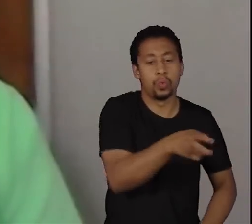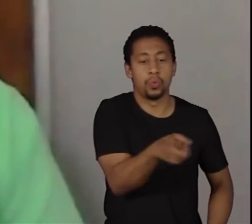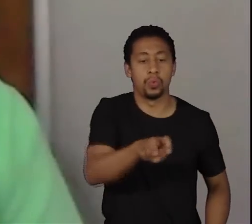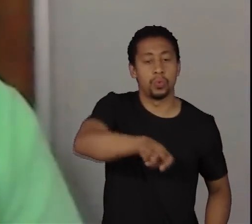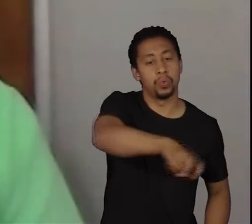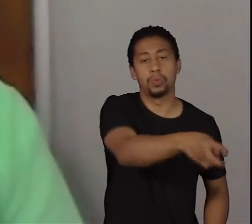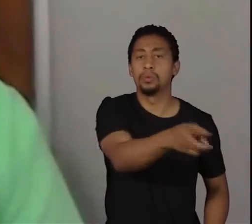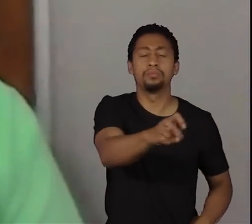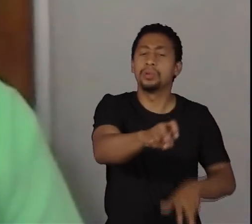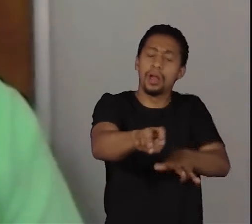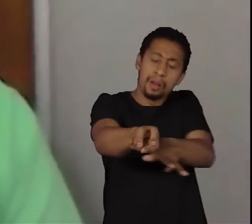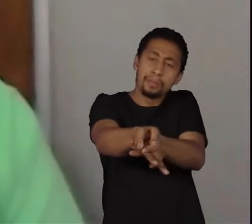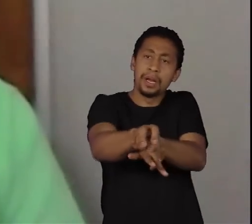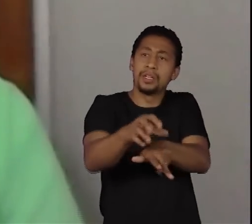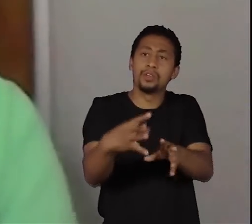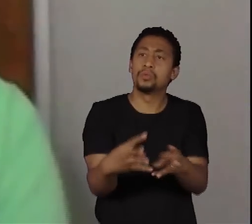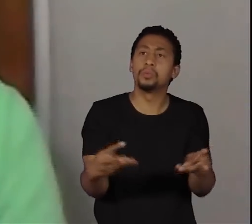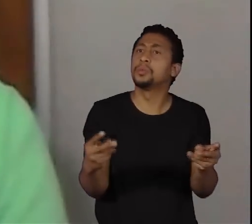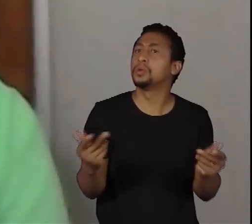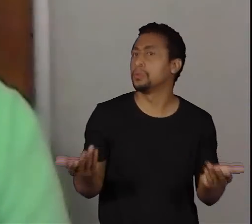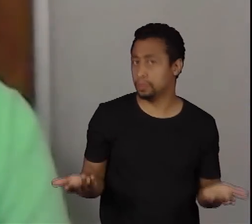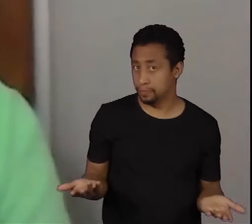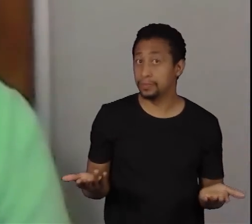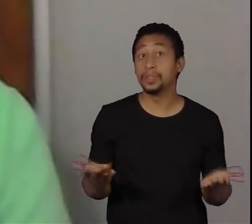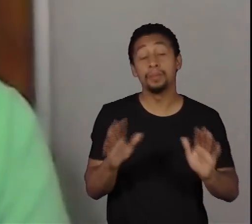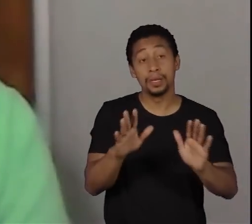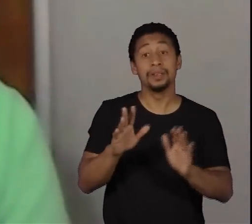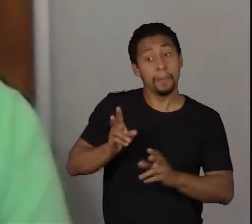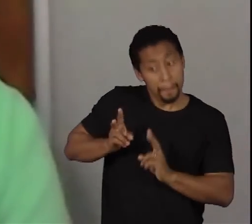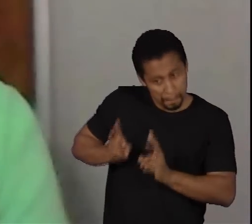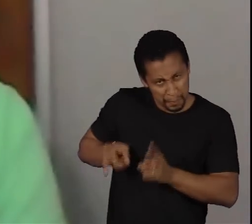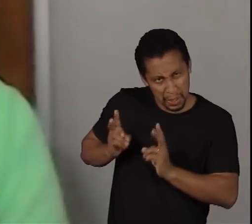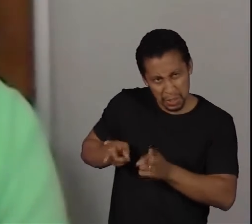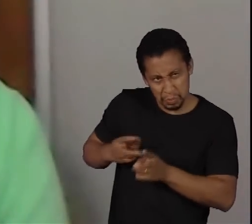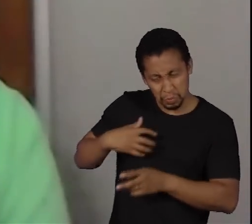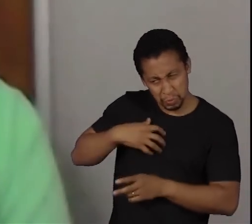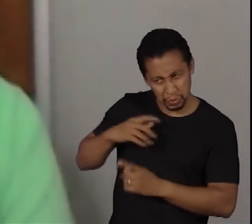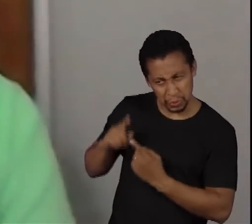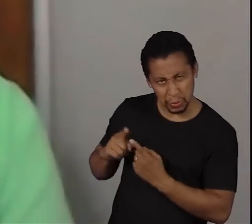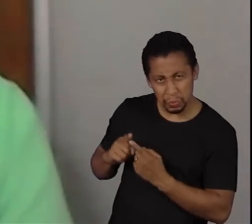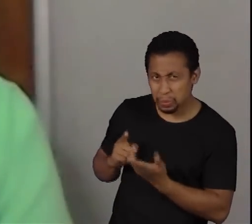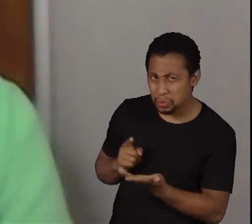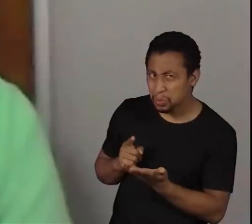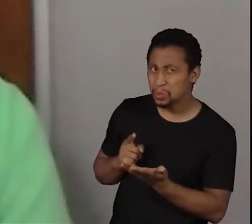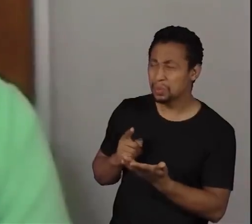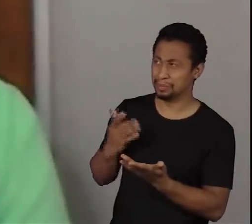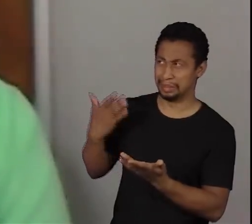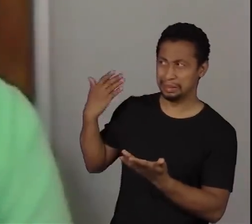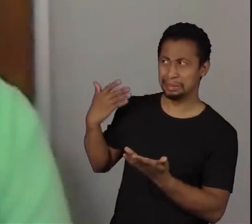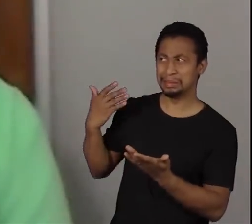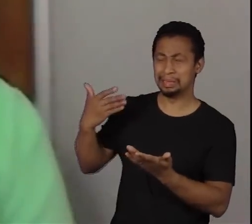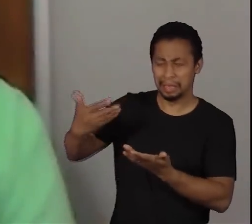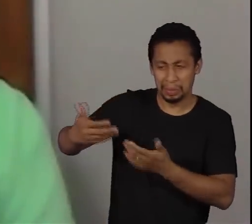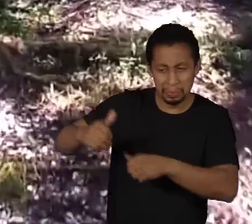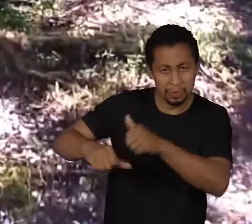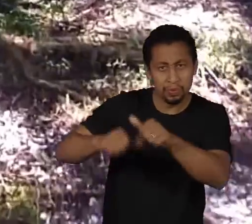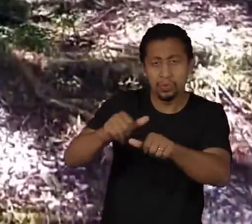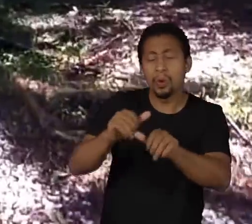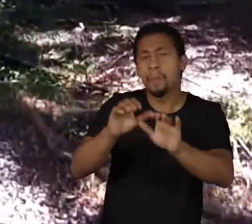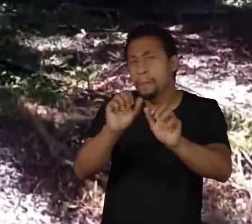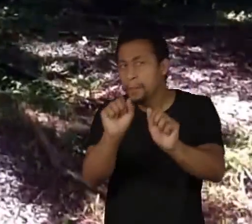também que você não seja exatamente o mesmo animal vivente de hoje, né? Mas pode ser algum